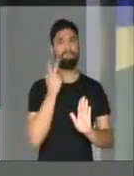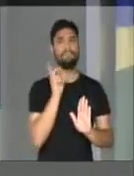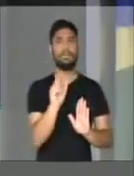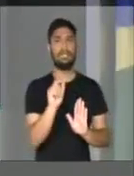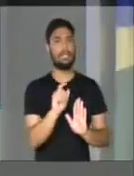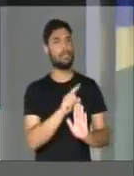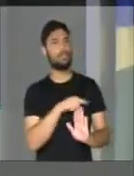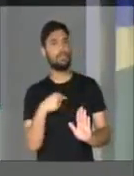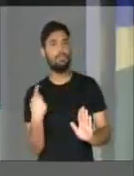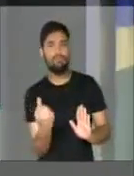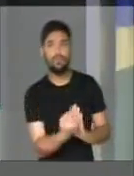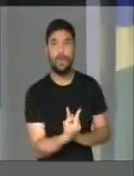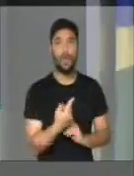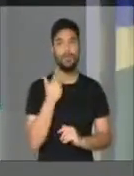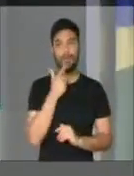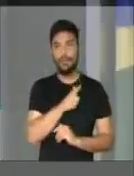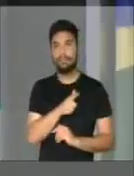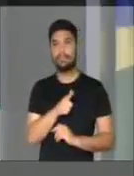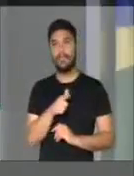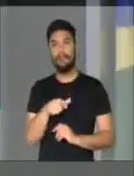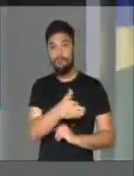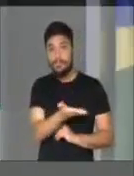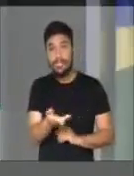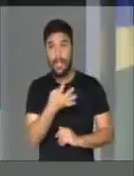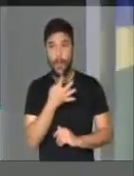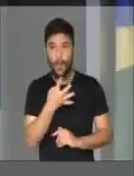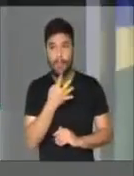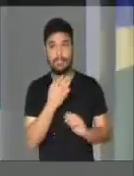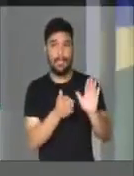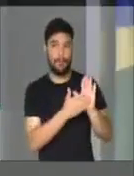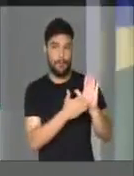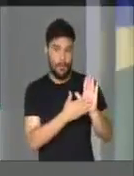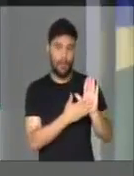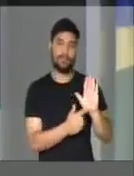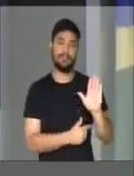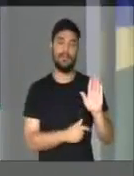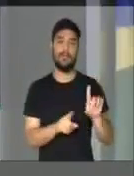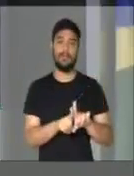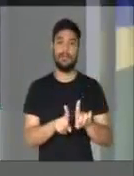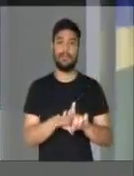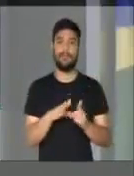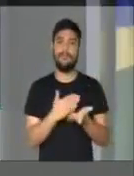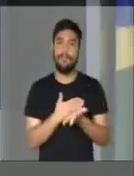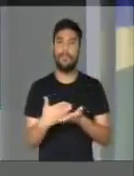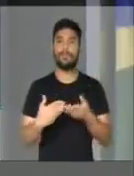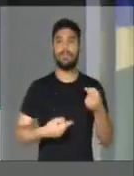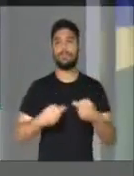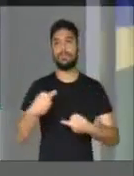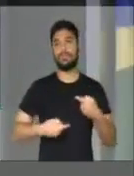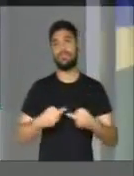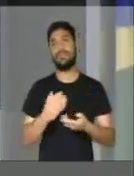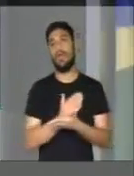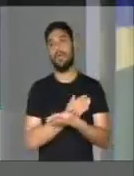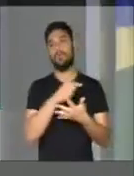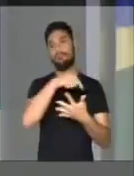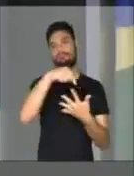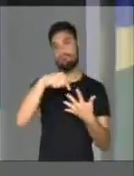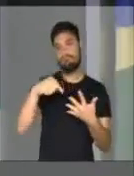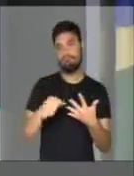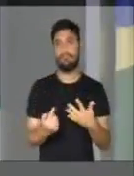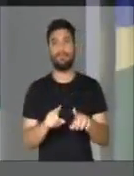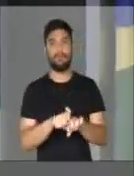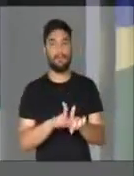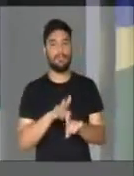para que todos possam ter ciência dele e passamos, na sequência, a discussão das emendas